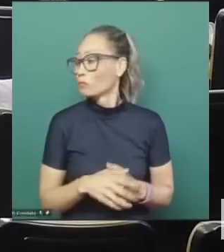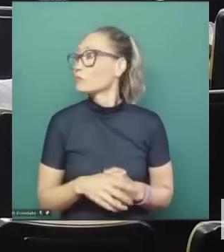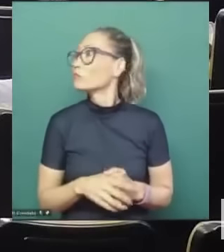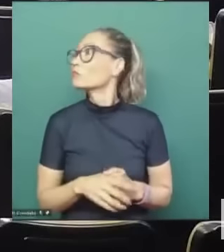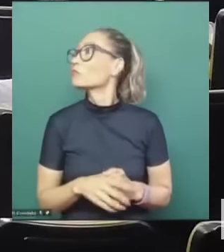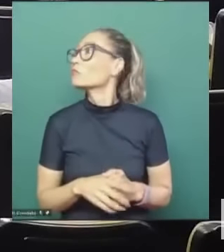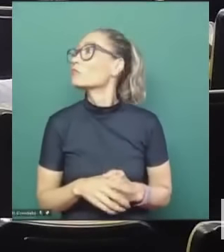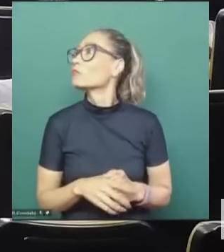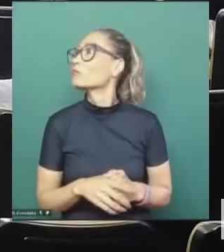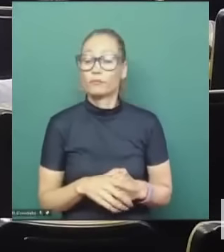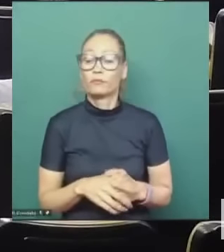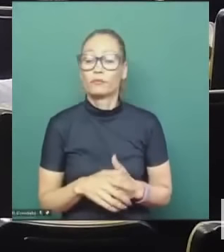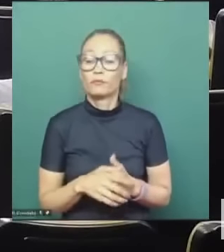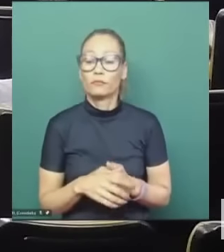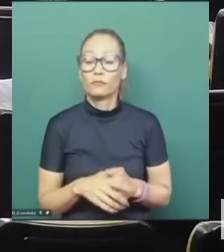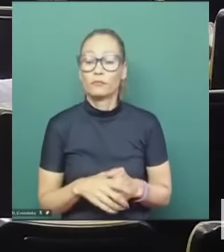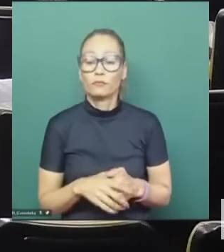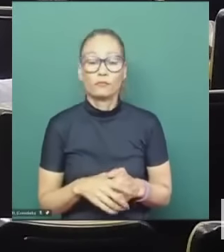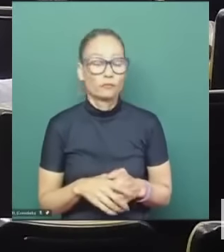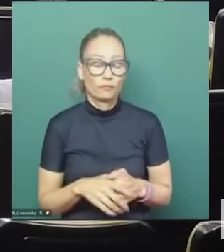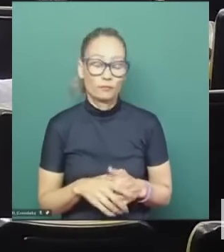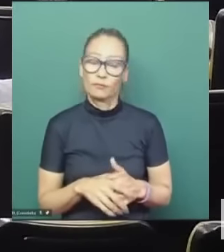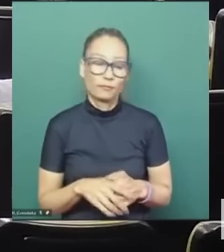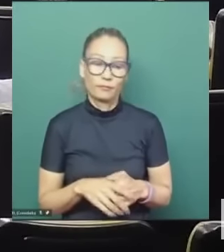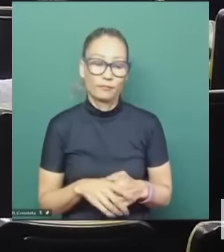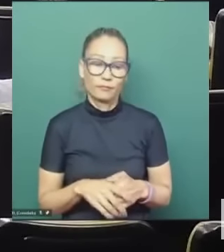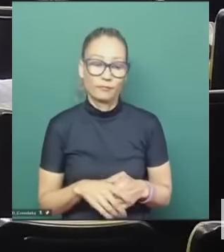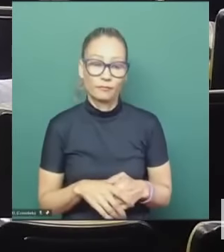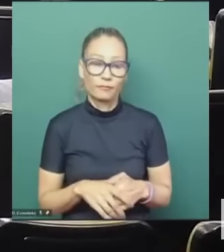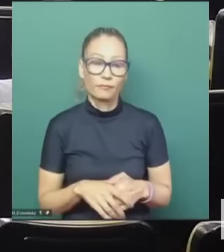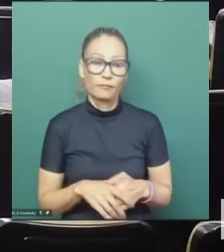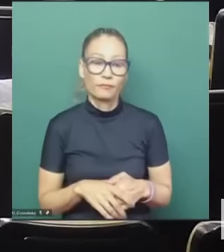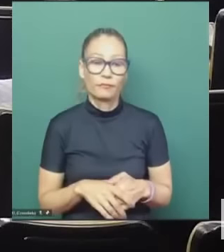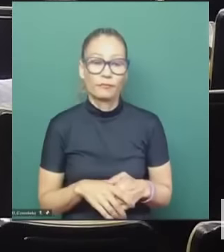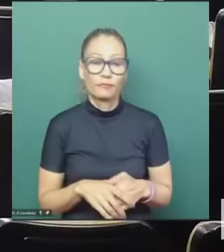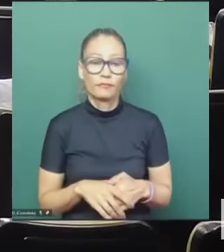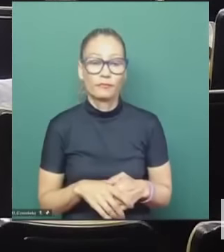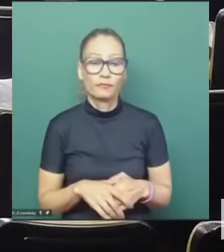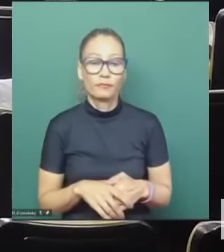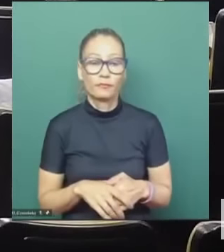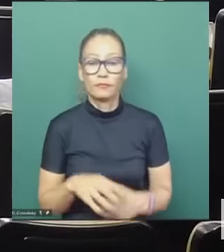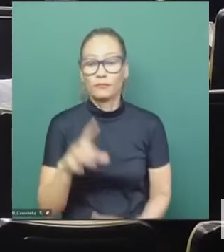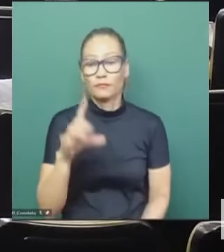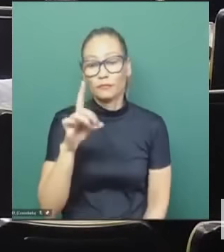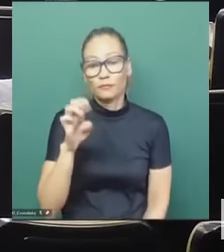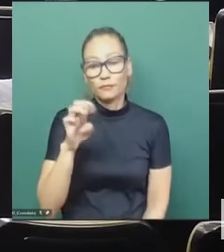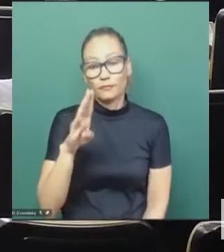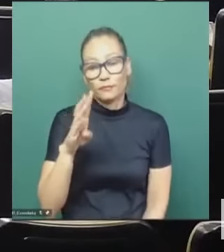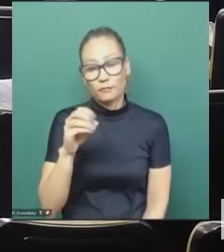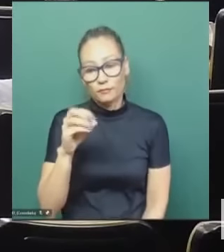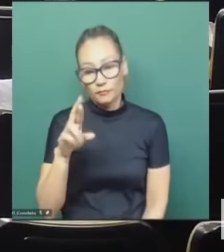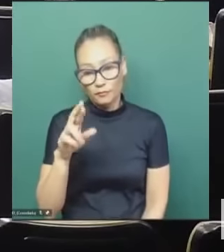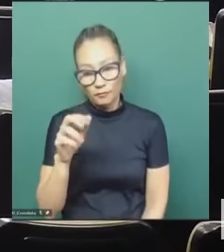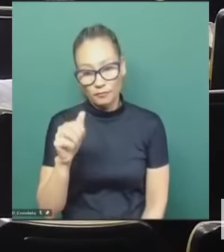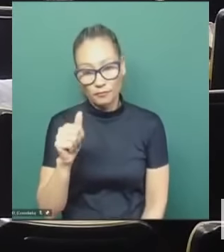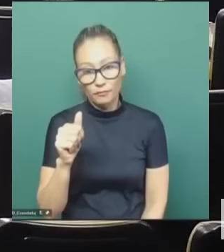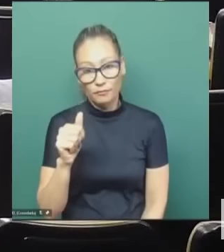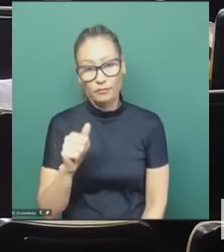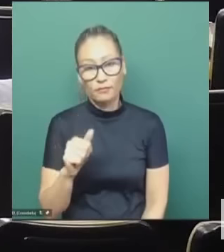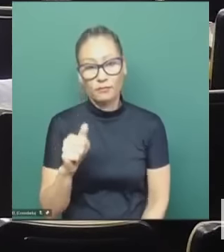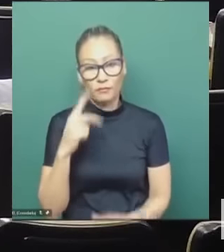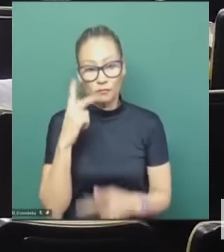Obrigado, senhora Débora. Senhora Débora, como a senhora fez algumas indagações, acho que eu vou tomar a liberdade de